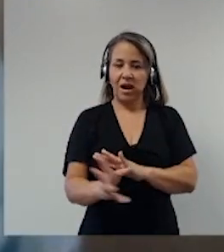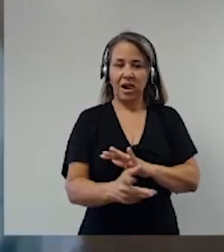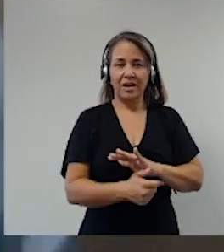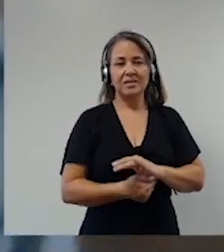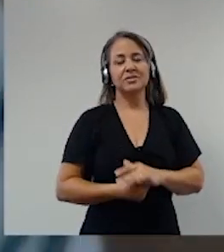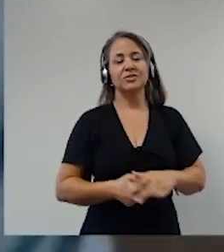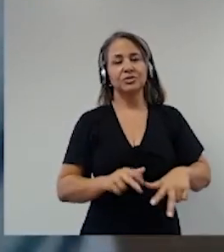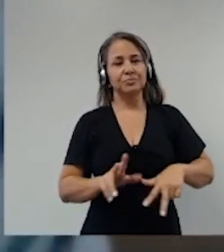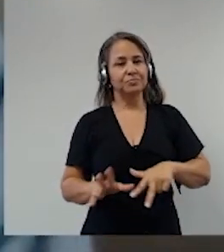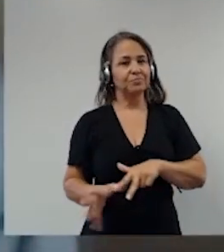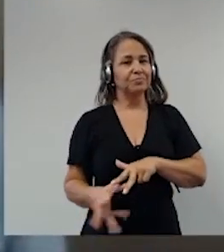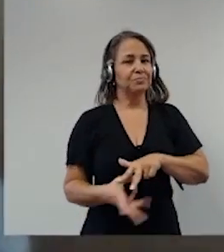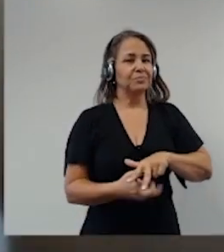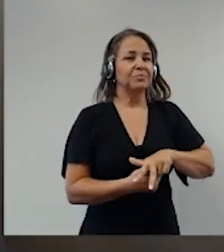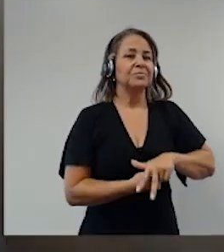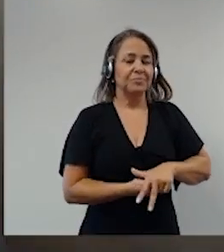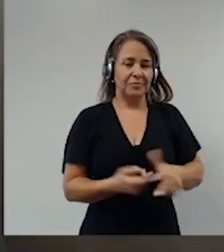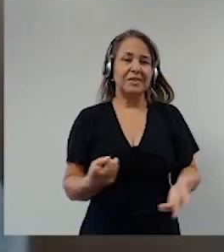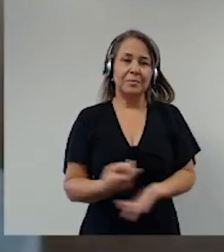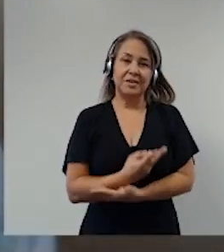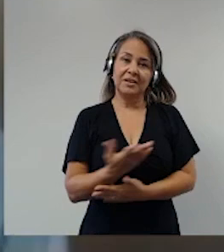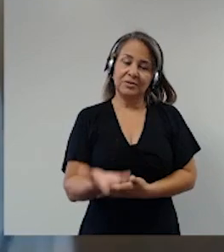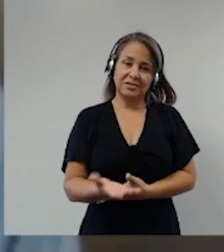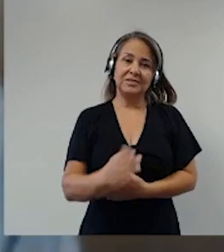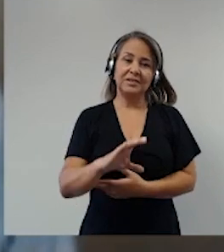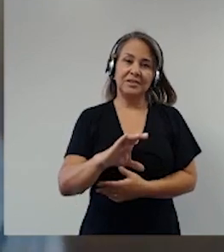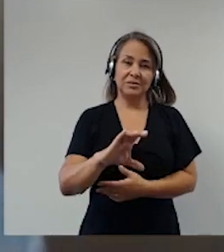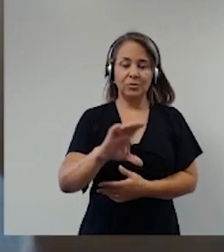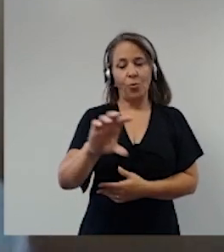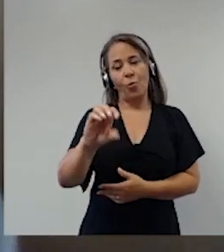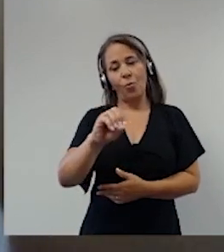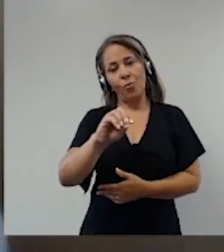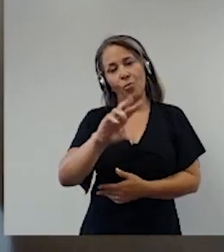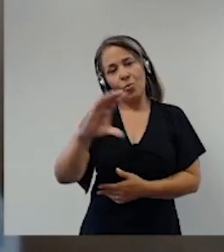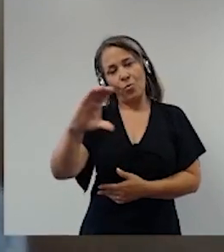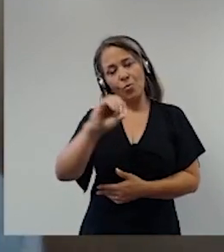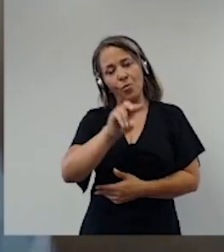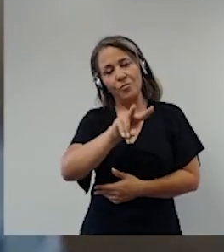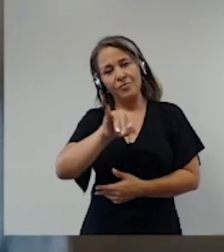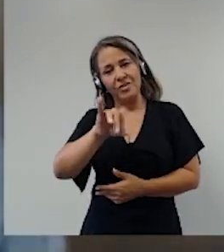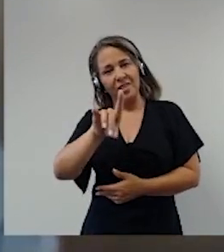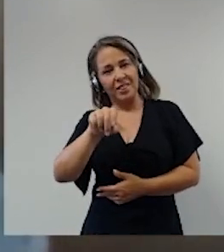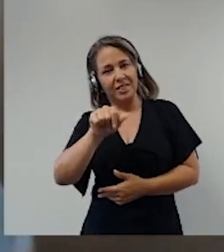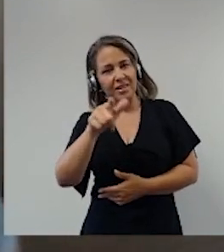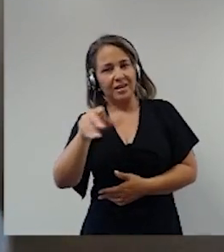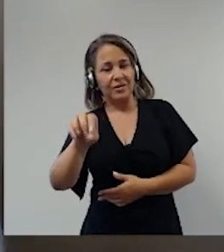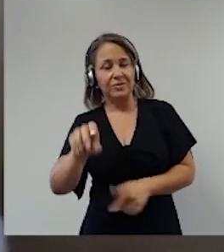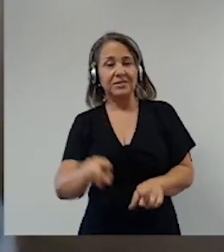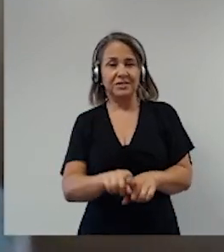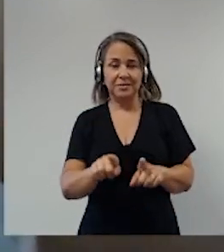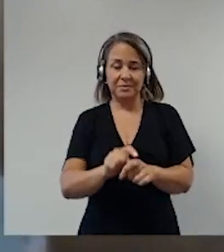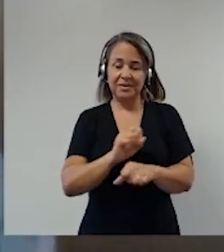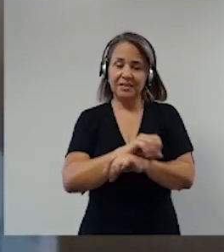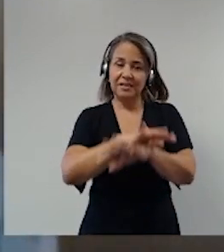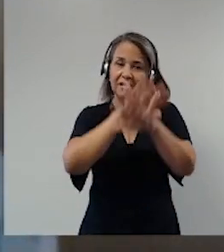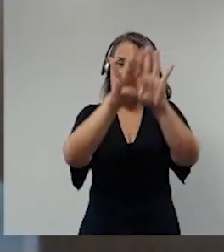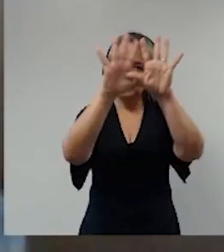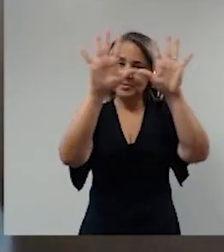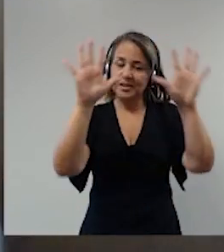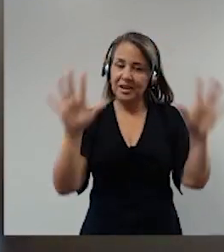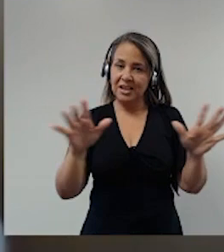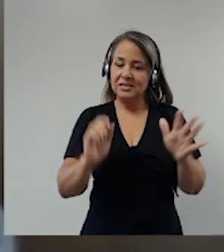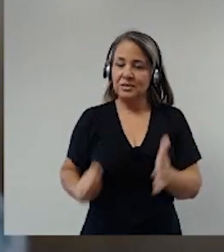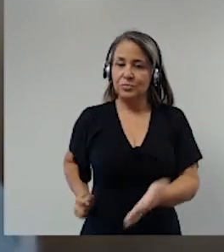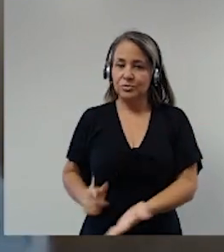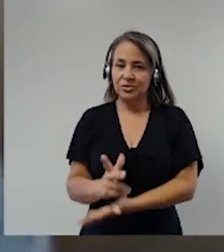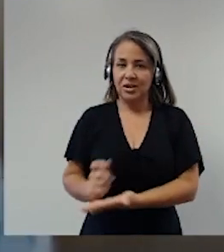de recursos públicos, também chamado agora já de Covidão, né? E também com relação à transparência nos